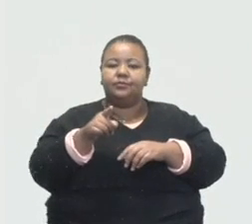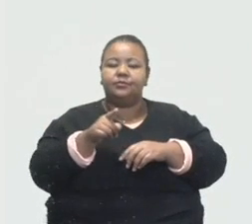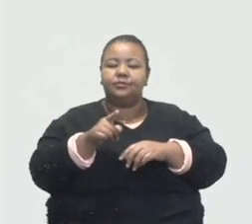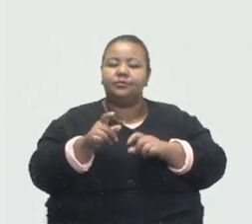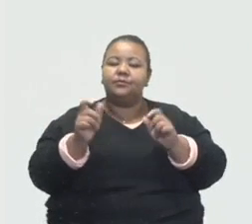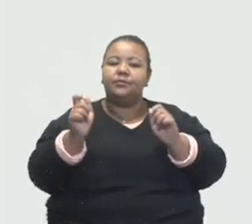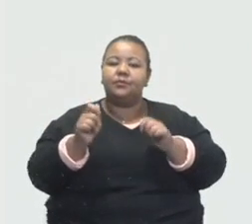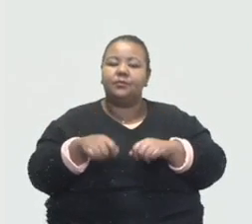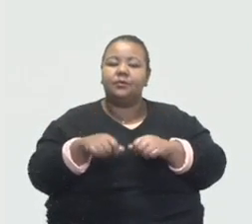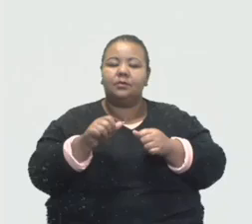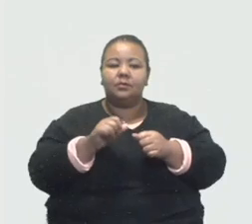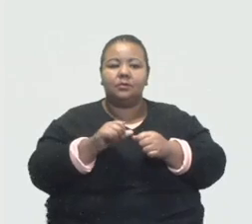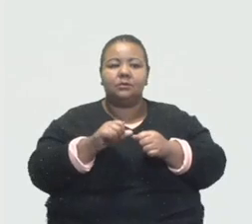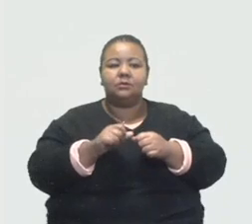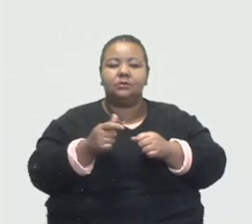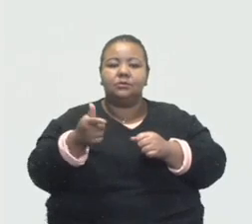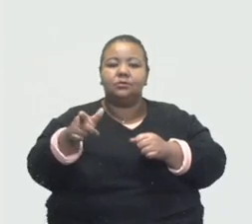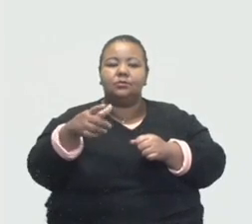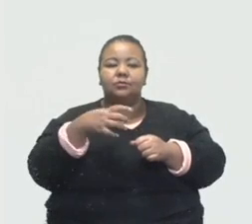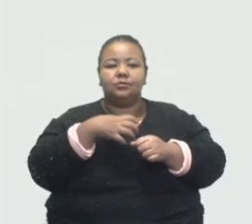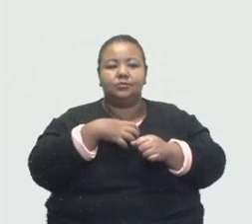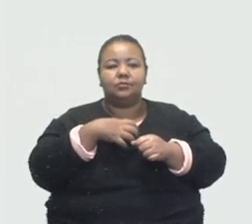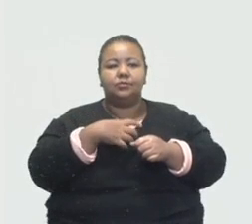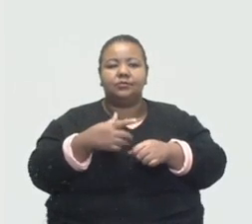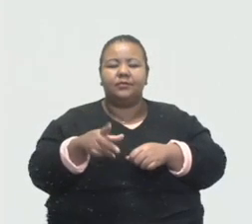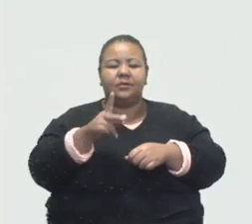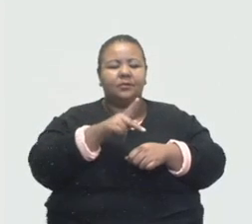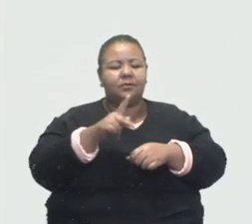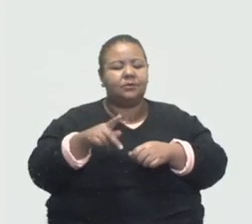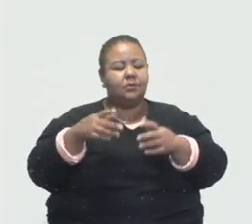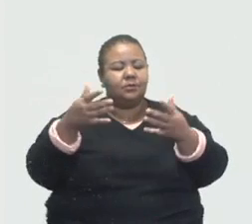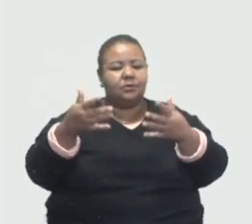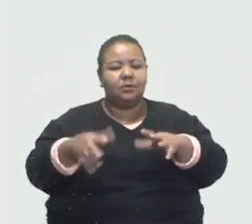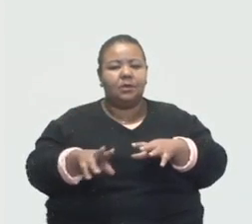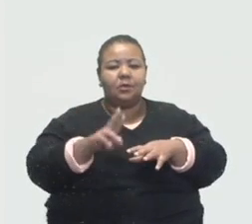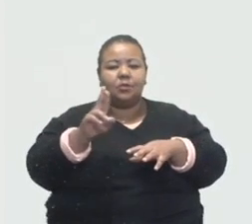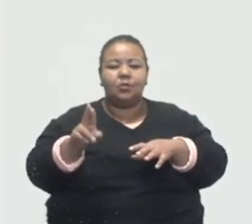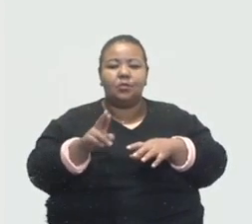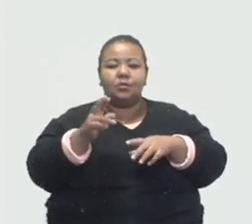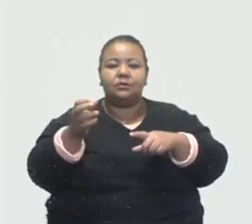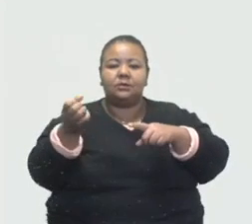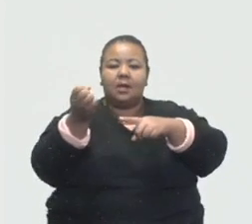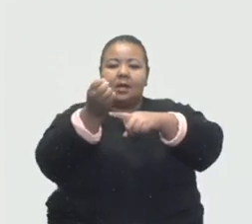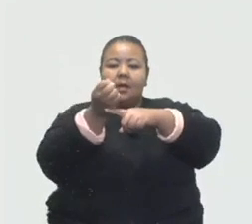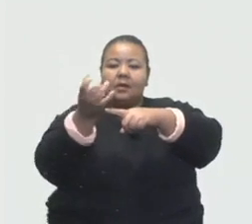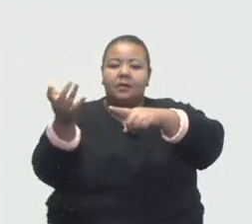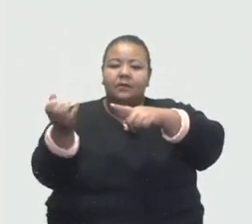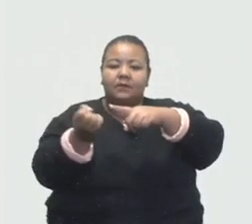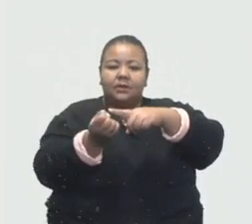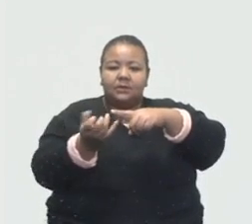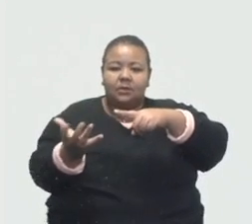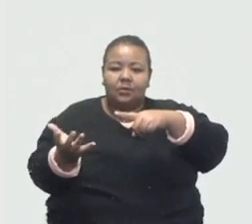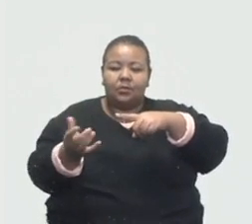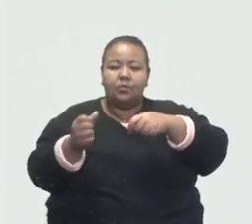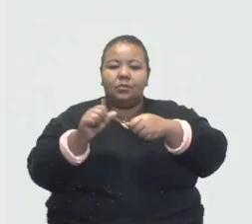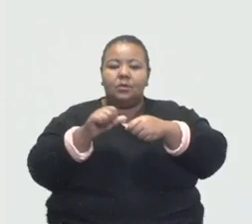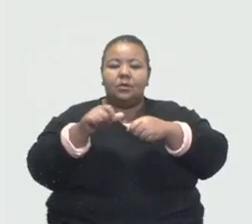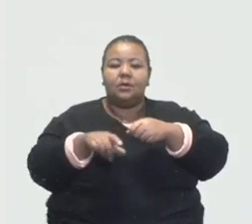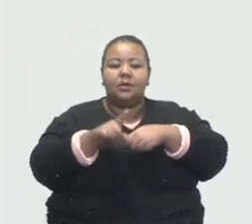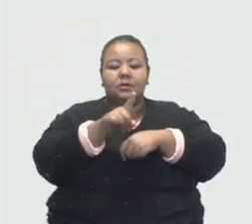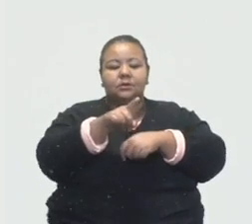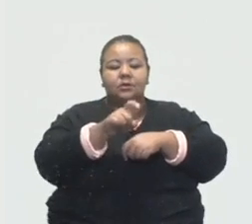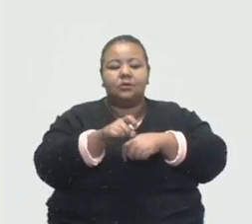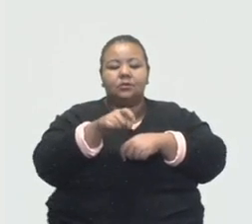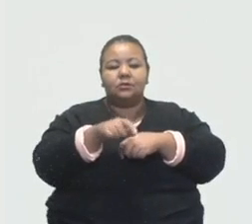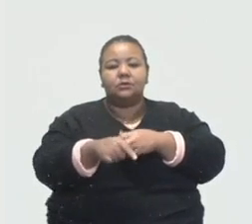ainda poderia ter feito da seguinte forma. Professora, eu não quero trabalhar com fração. Eu quero deixar o x em